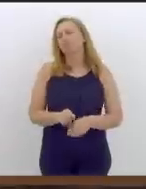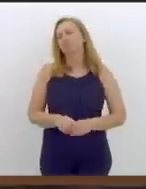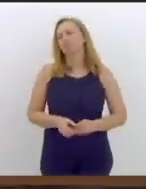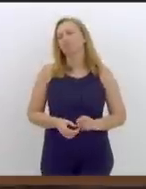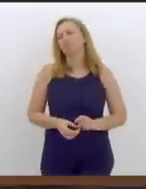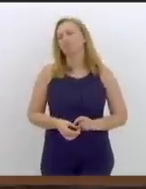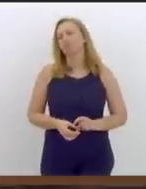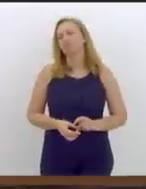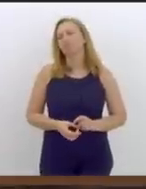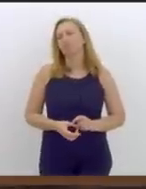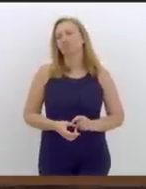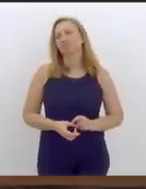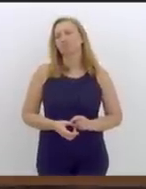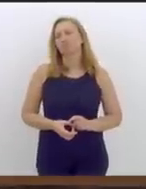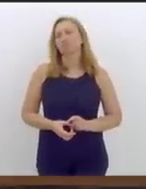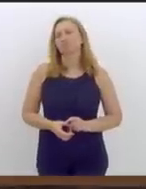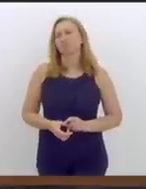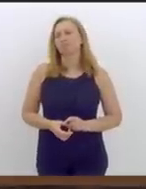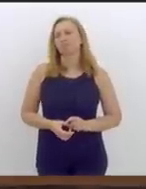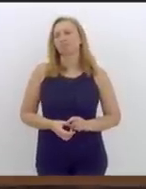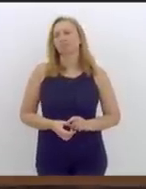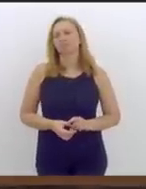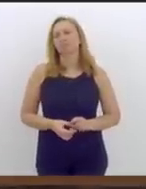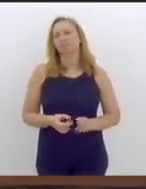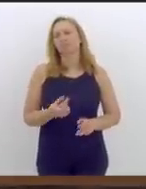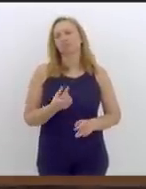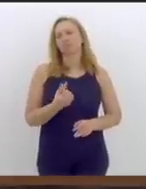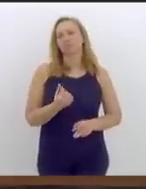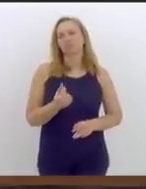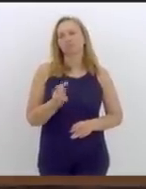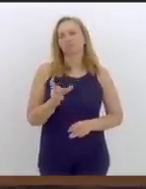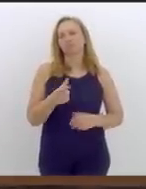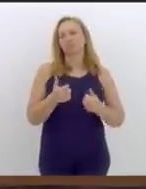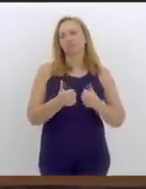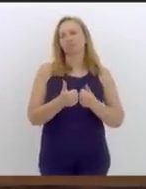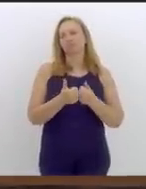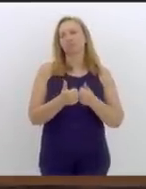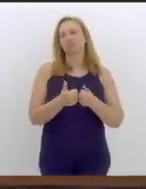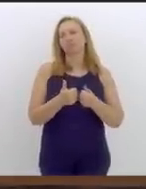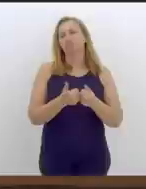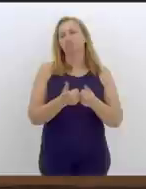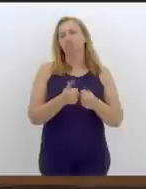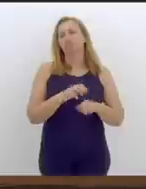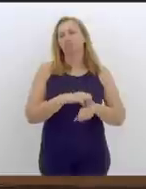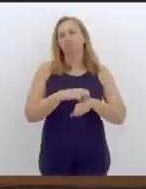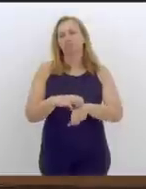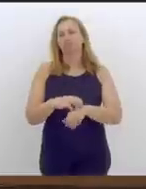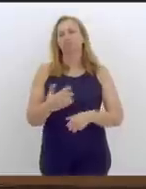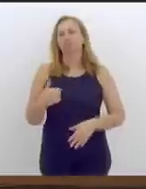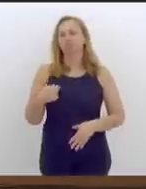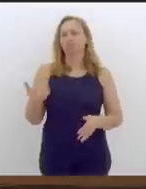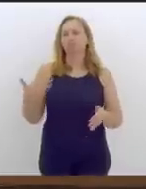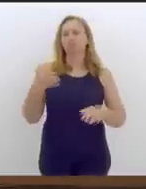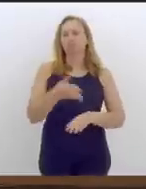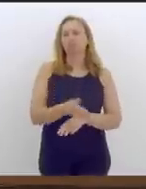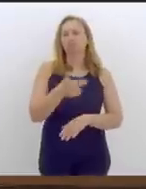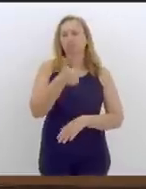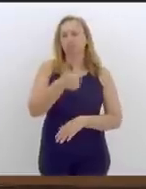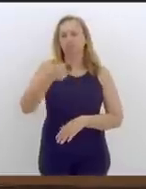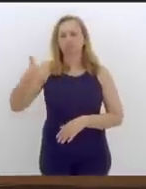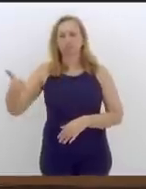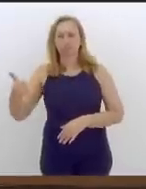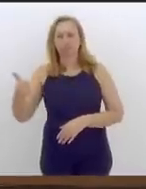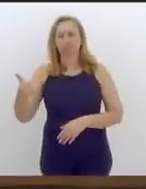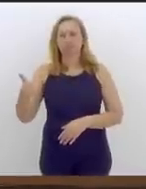do aumento o valor do auxílio transporte né Eu entrei em 2001 na polícia e até hoje são 100